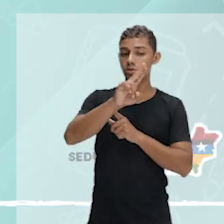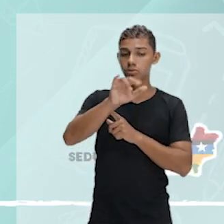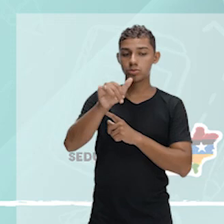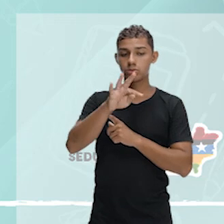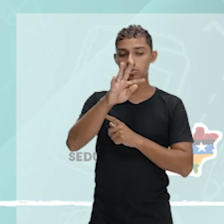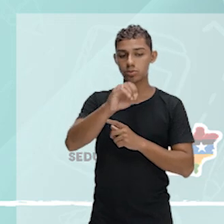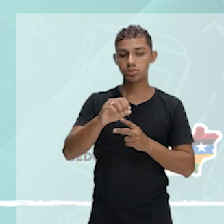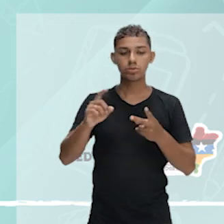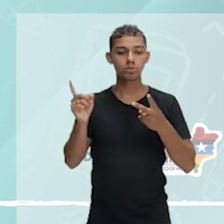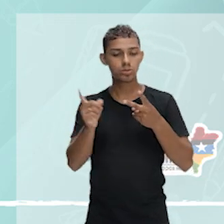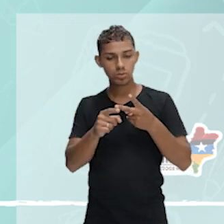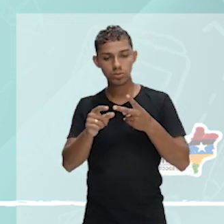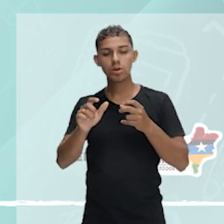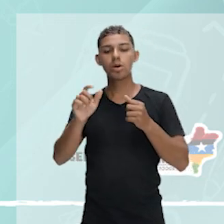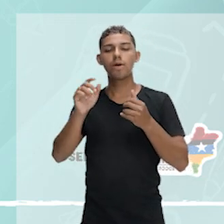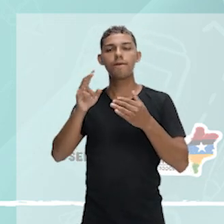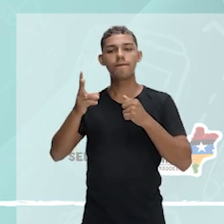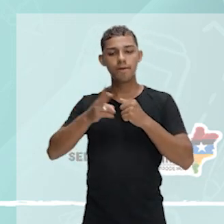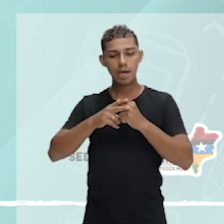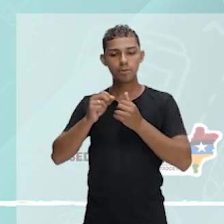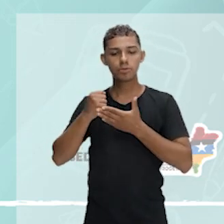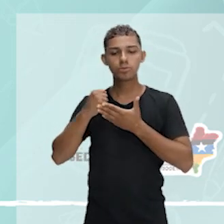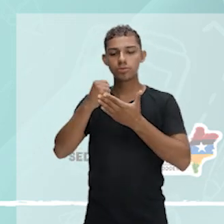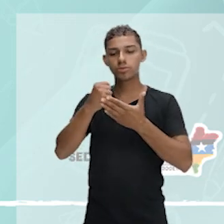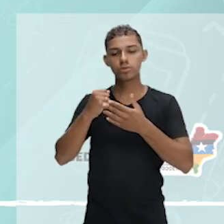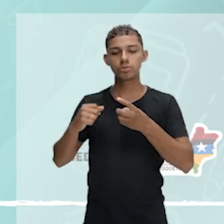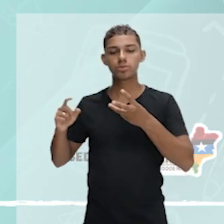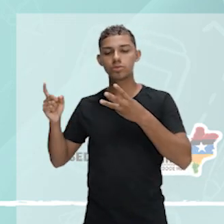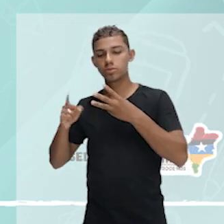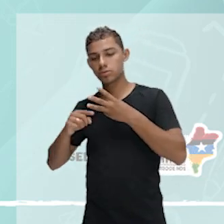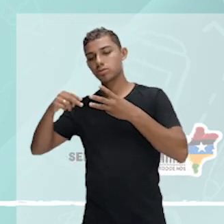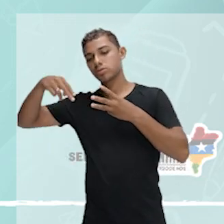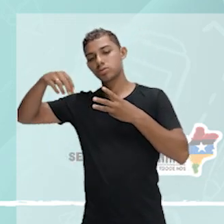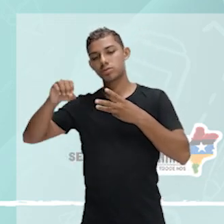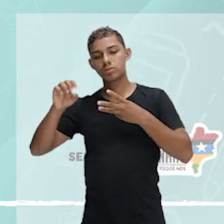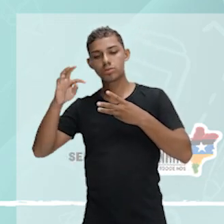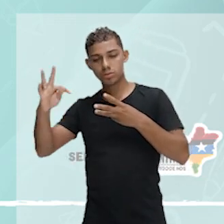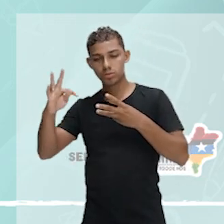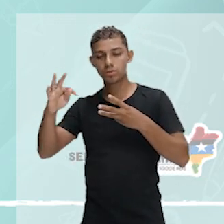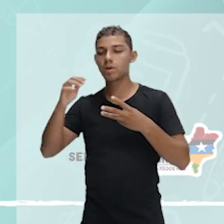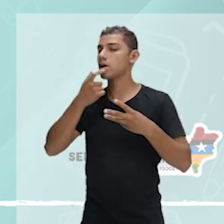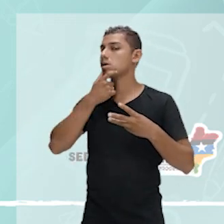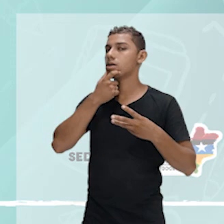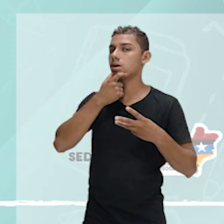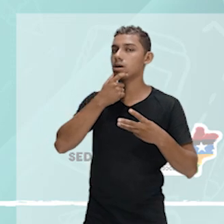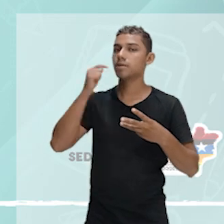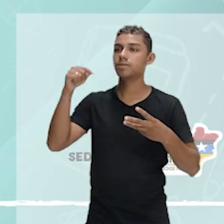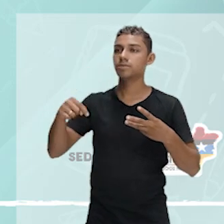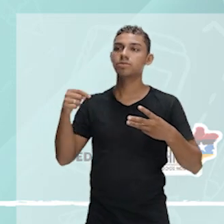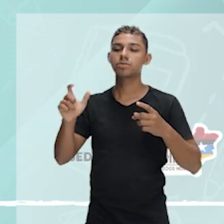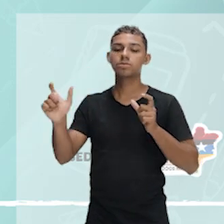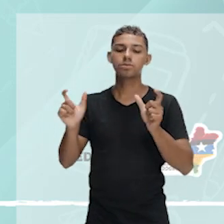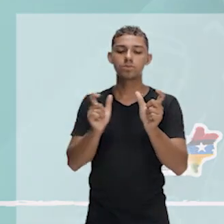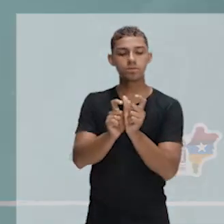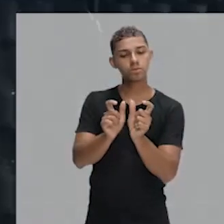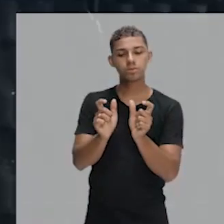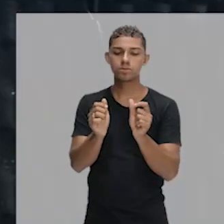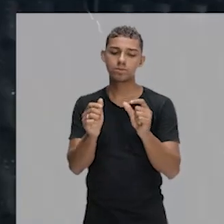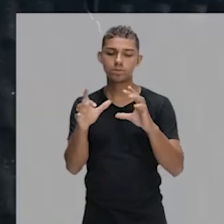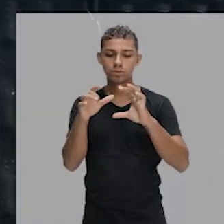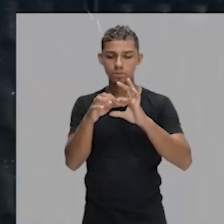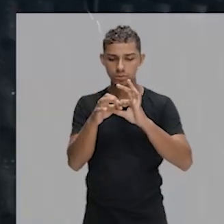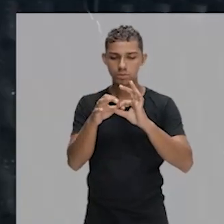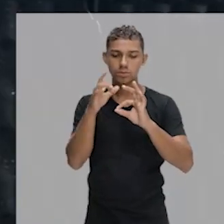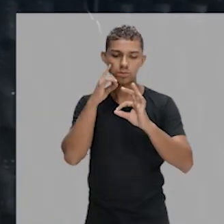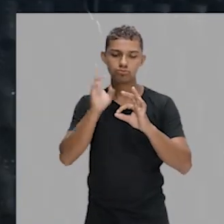vem o verbo auxiliar com o não em inglês. O não sempre vem depois do verbo auxiliar, para você poder fazer aquelas contrações que são